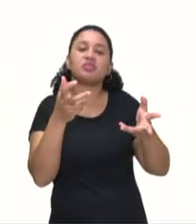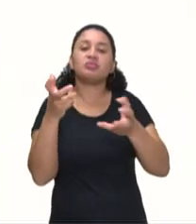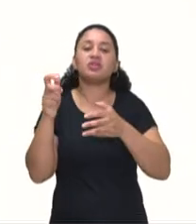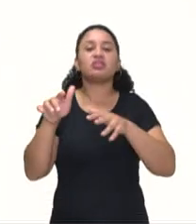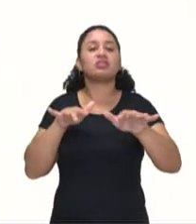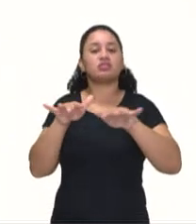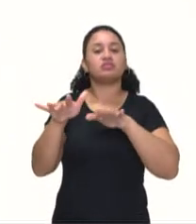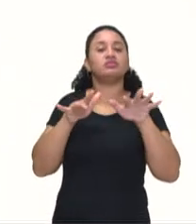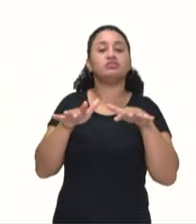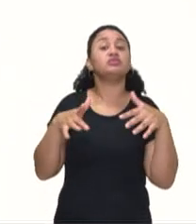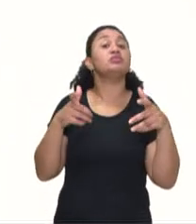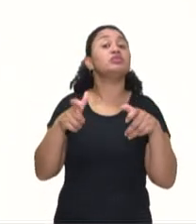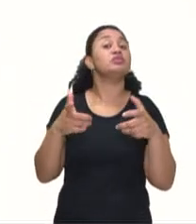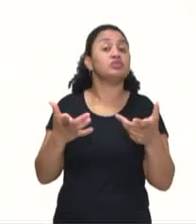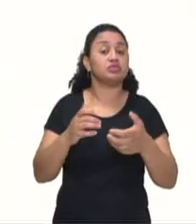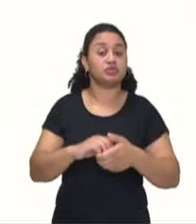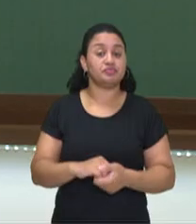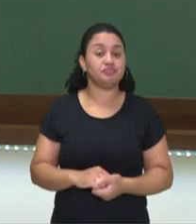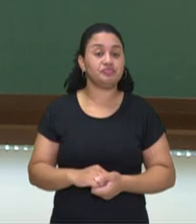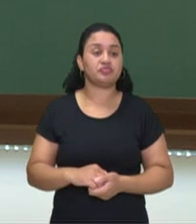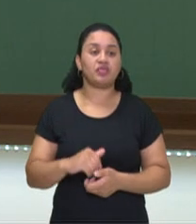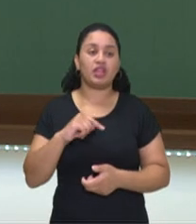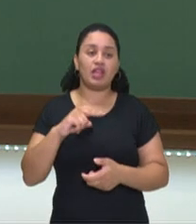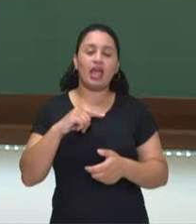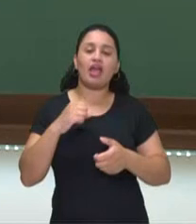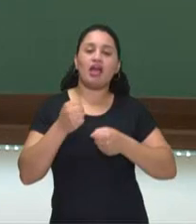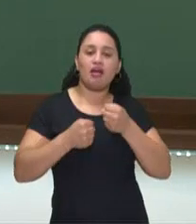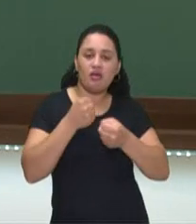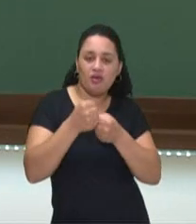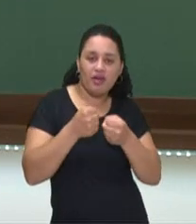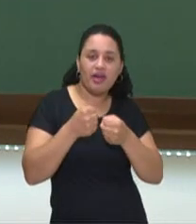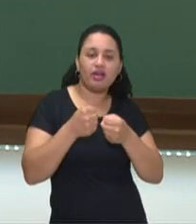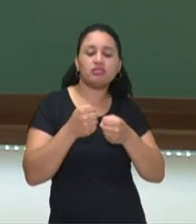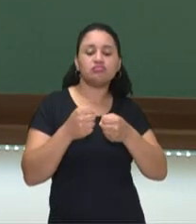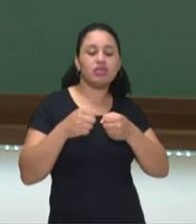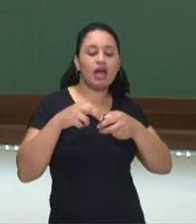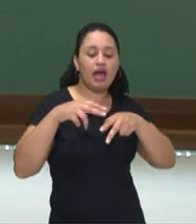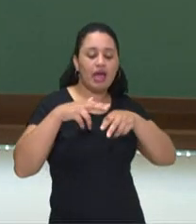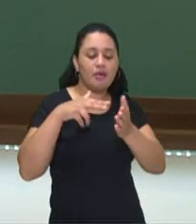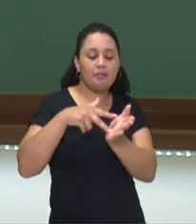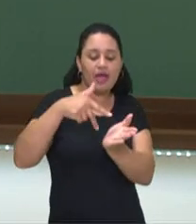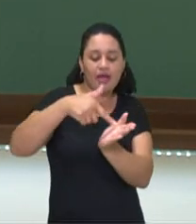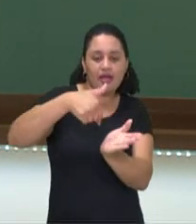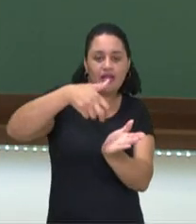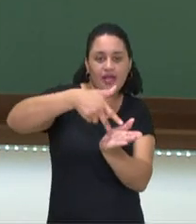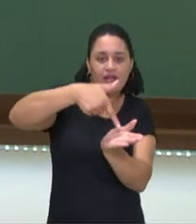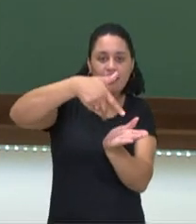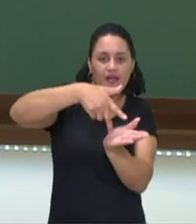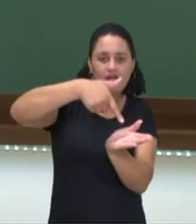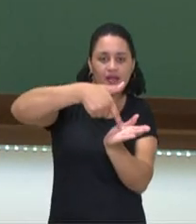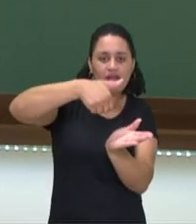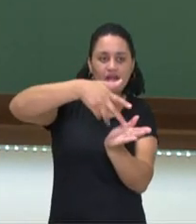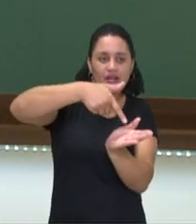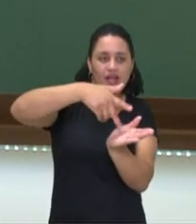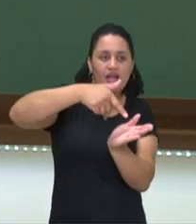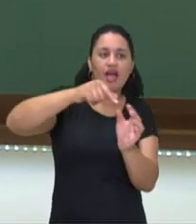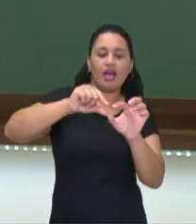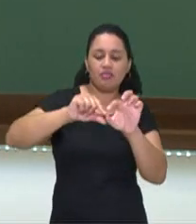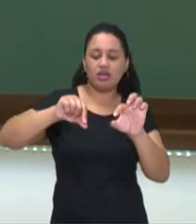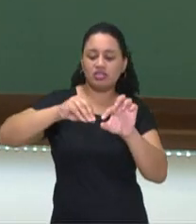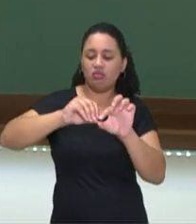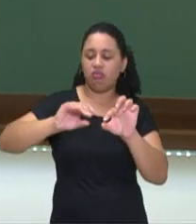de movimento? Então, eu tenho aqui, ó, os pés dela, né? Correndo aqui a